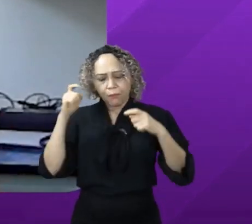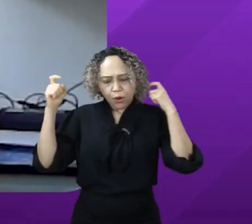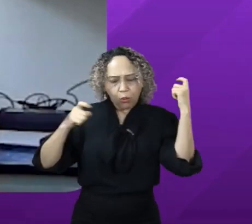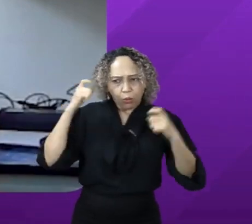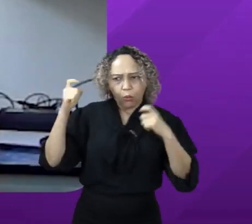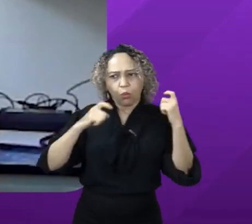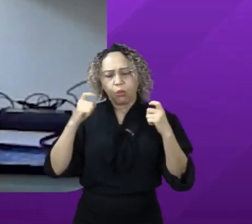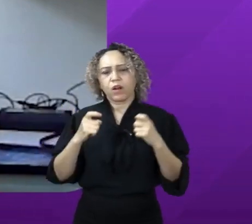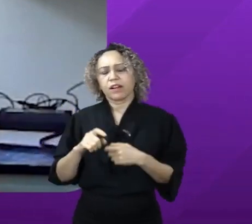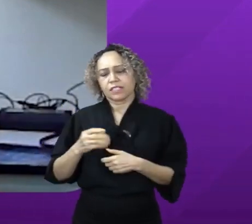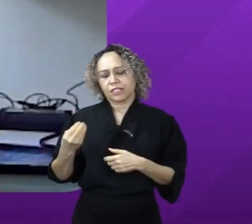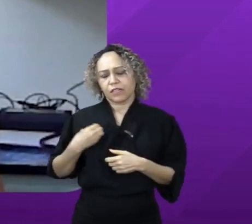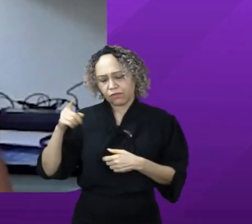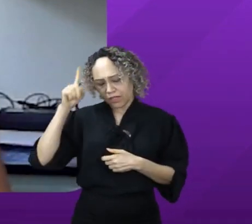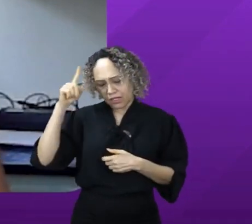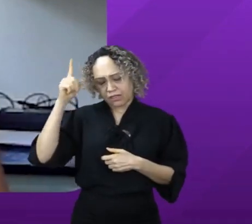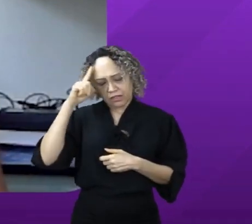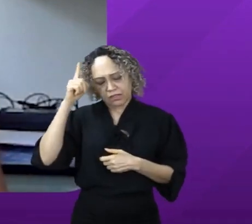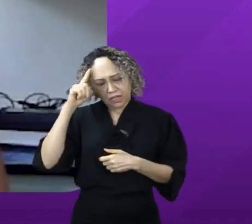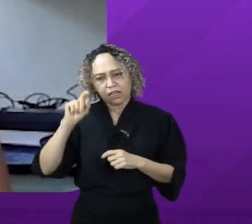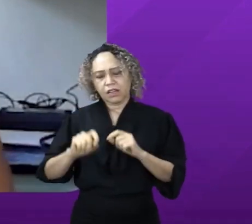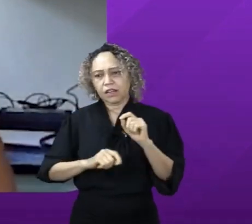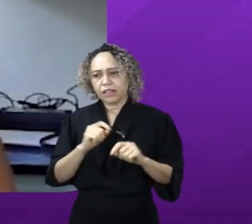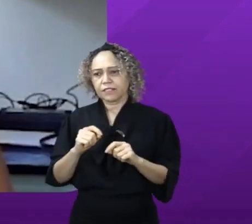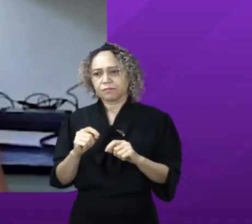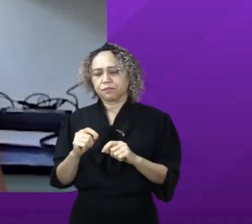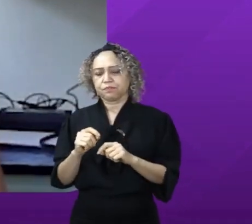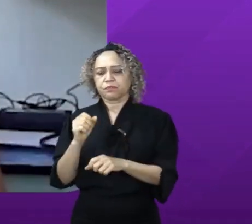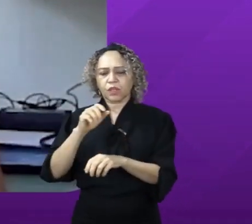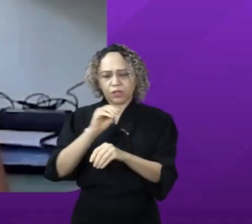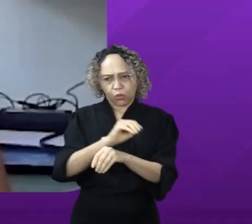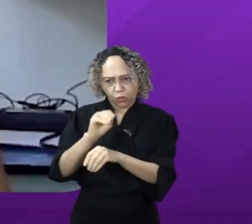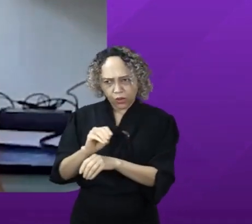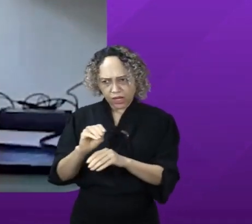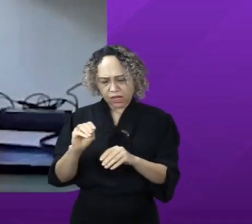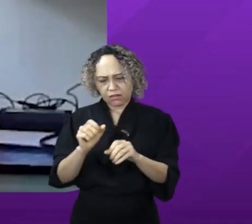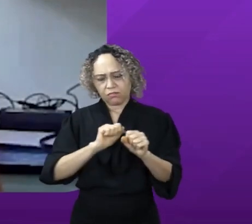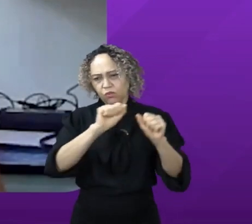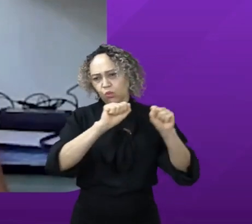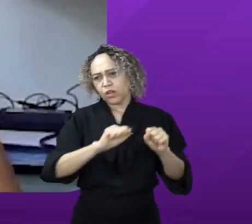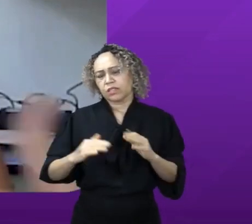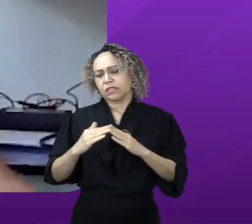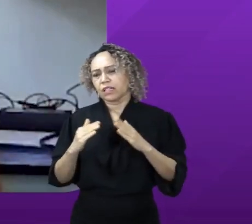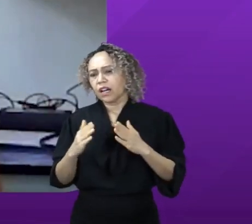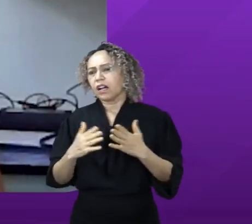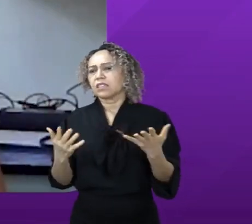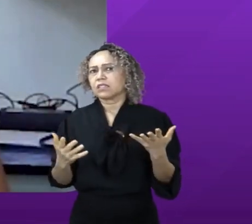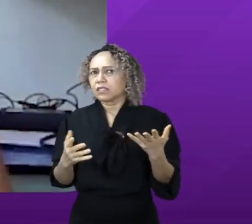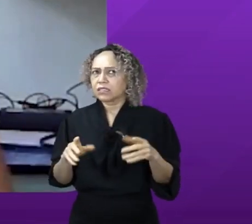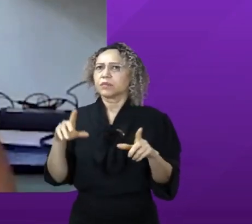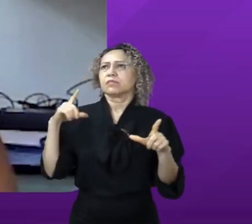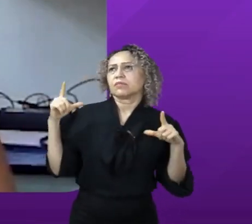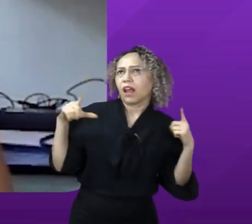atividades de vida diária, com as atividades instrumentais, que é essa que eu falei de cuidar da casa, e as atividades avançadas, que são essas do lazer,